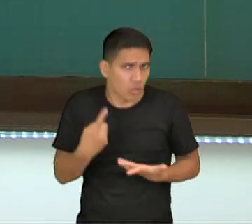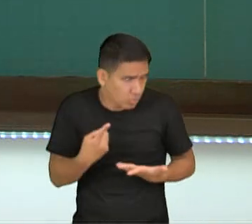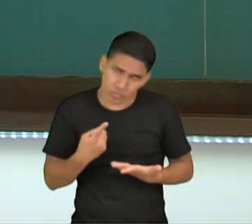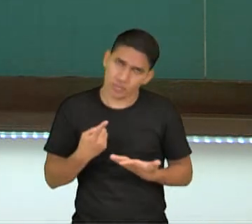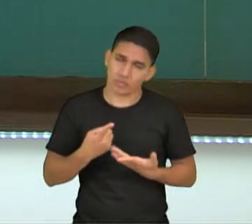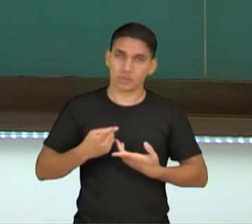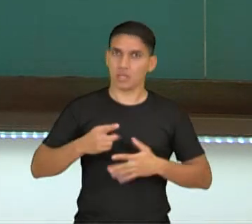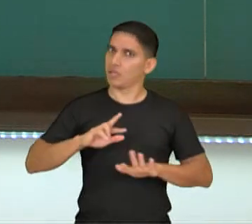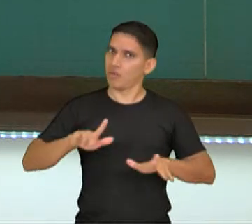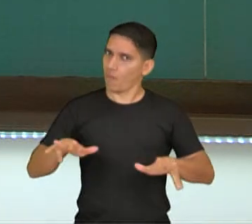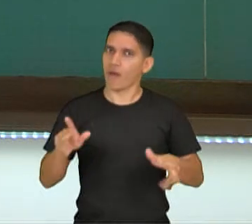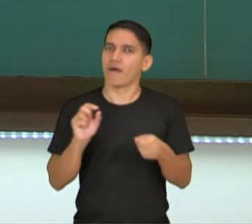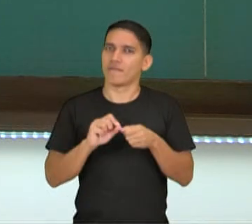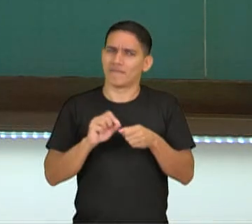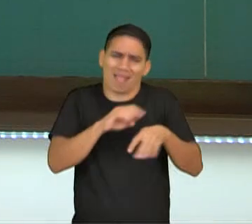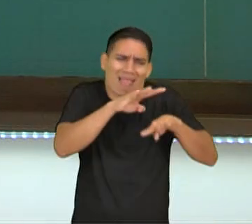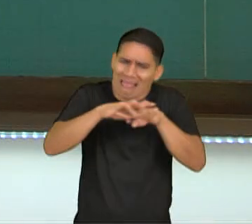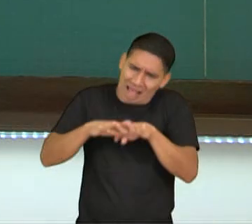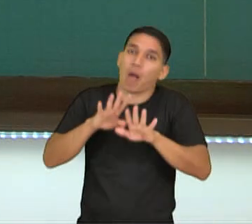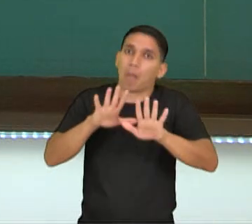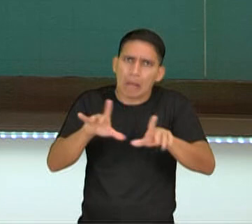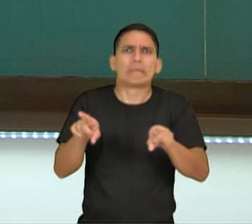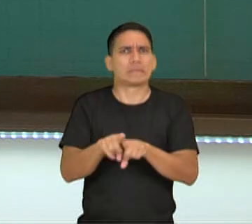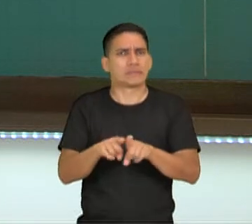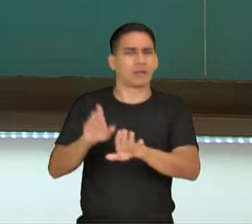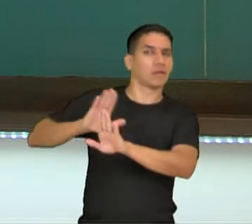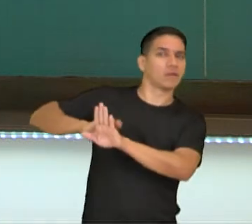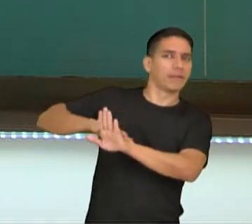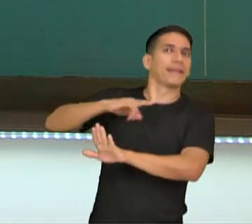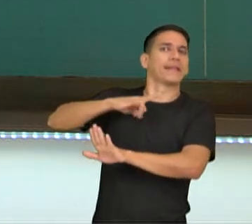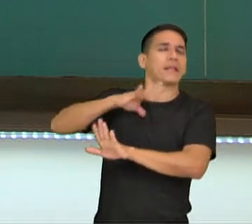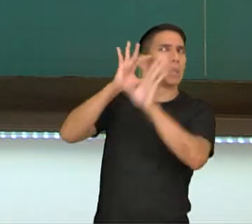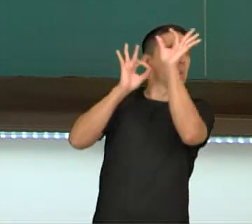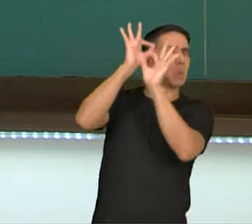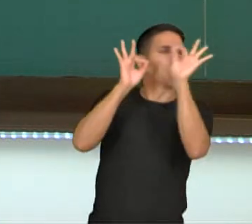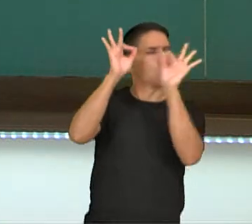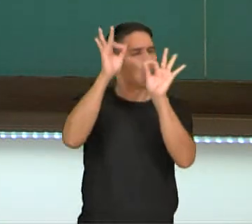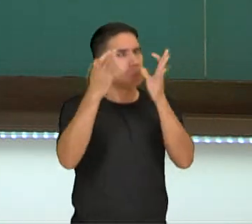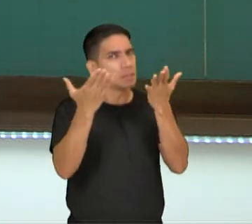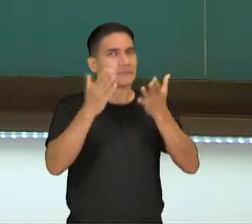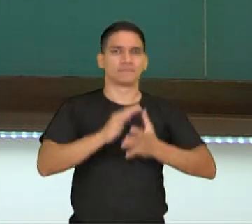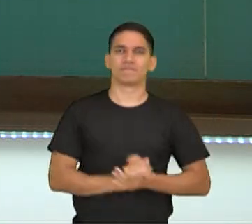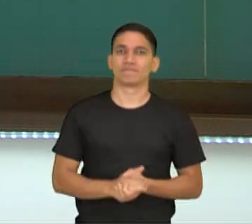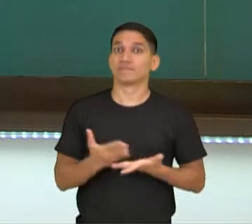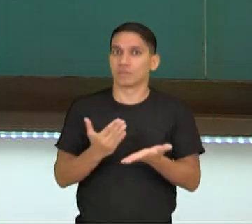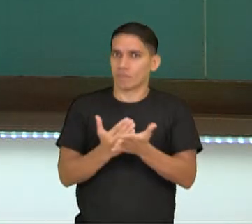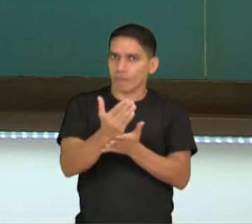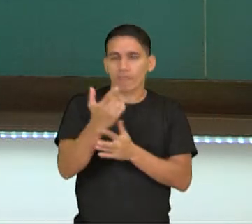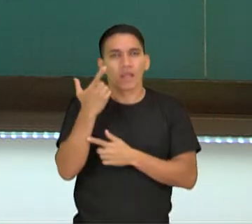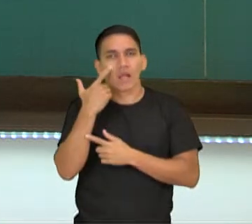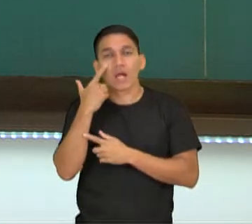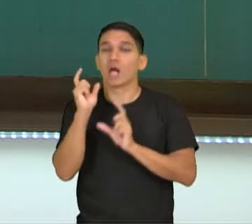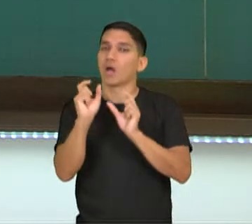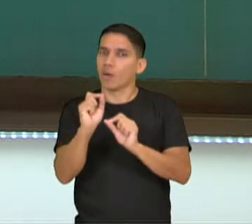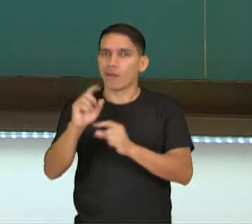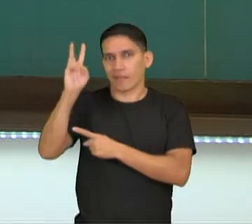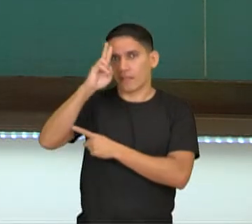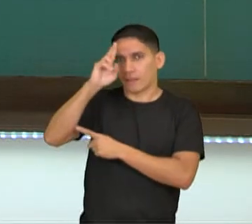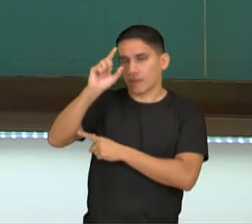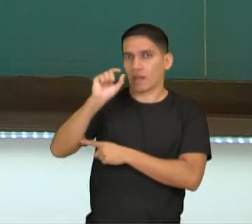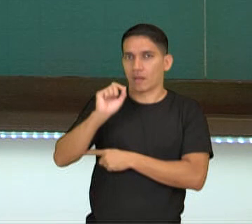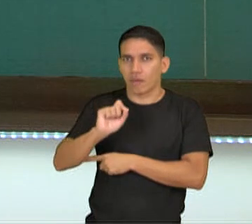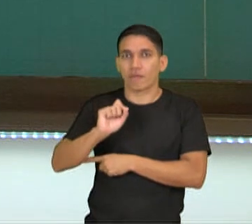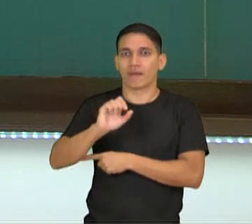vai fazer o cálculo, mas existe um cálculo por trás disso. Então vamos começar olhando e relembrando de que